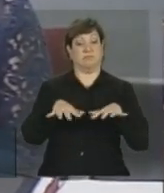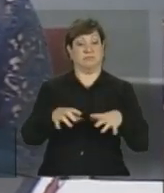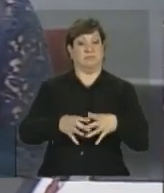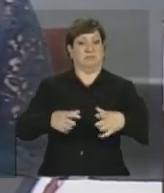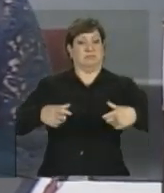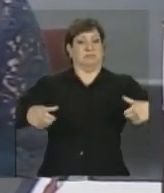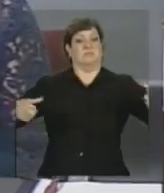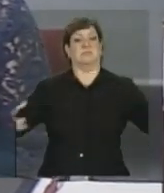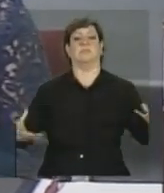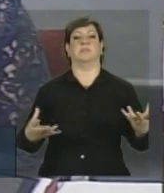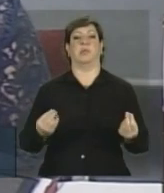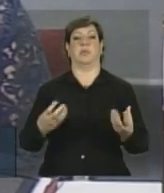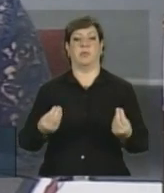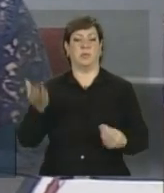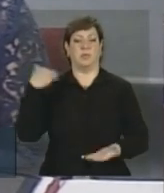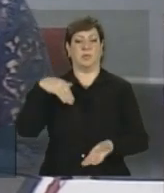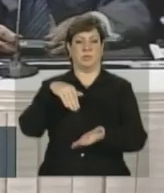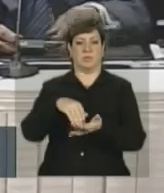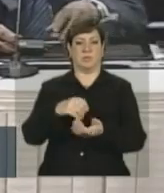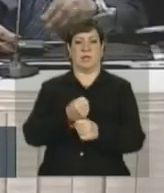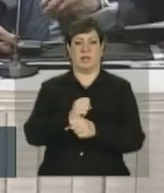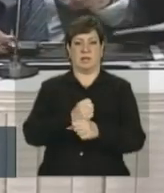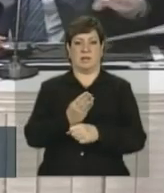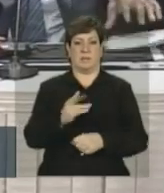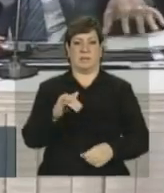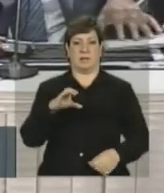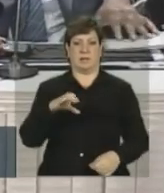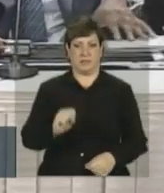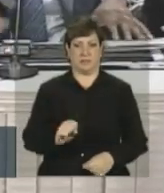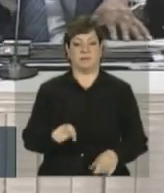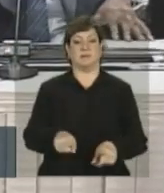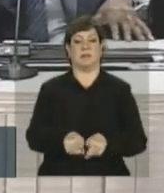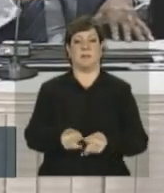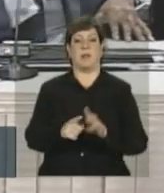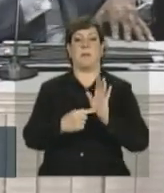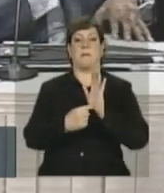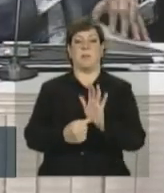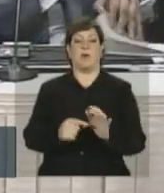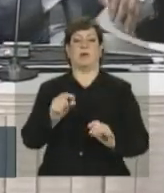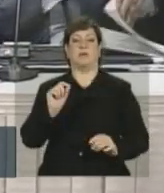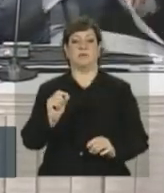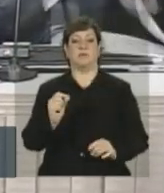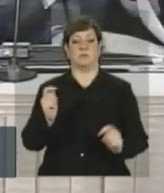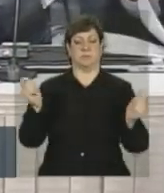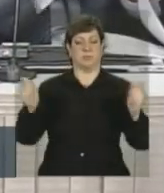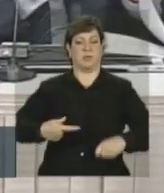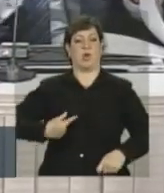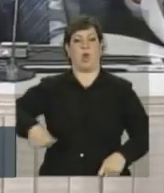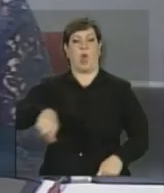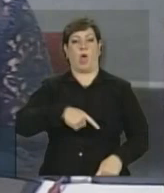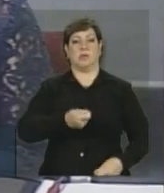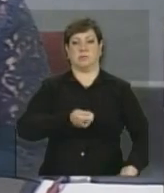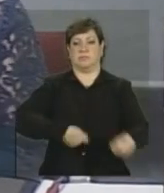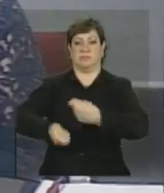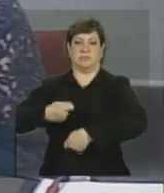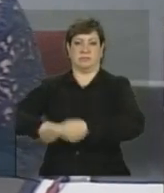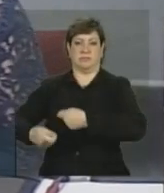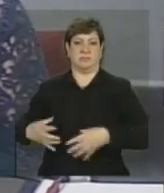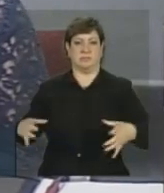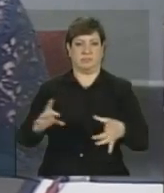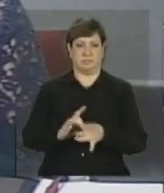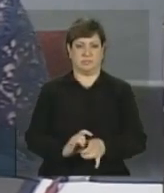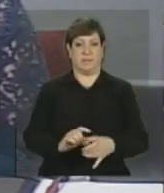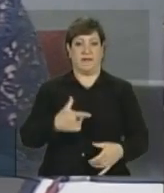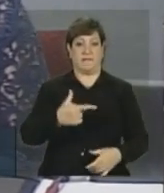últimos anos do comércio intra-BRICS evidencia também o potencial das nossas relações. Nós passamos de 27